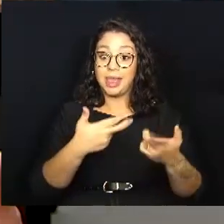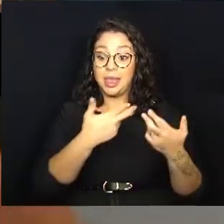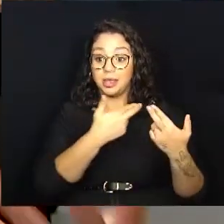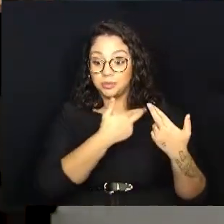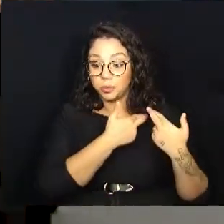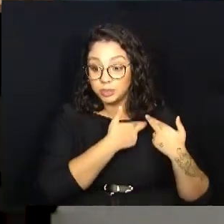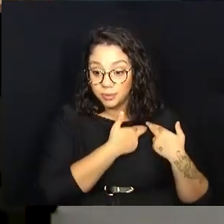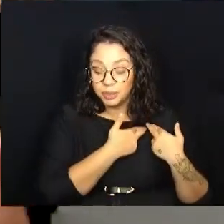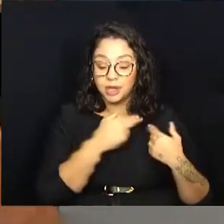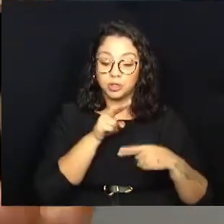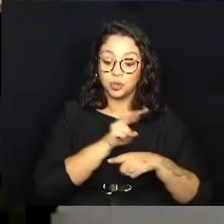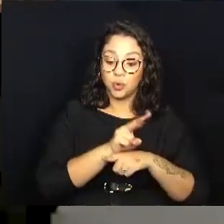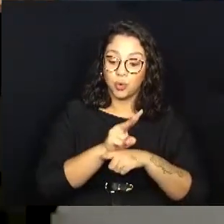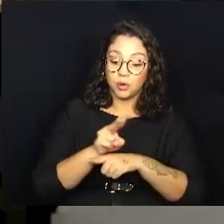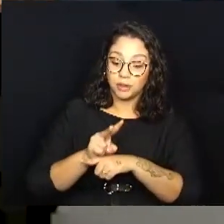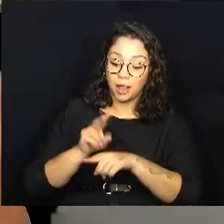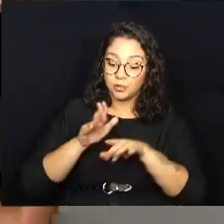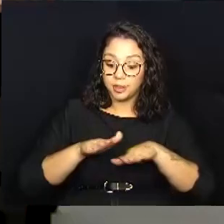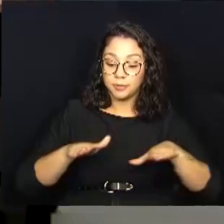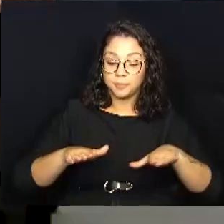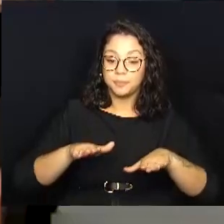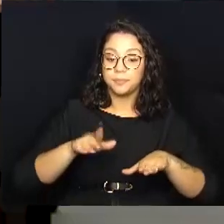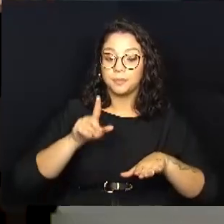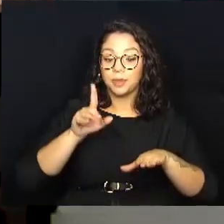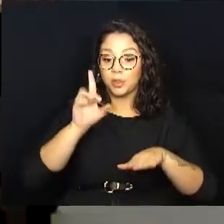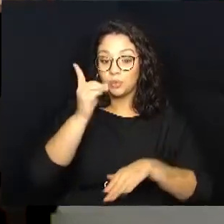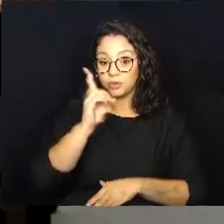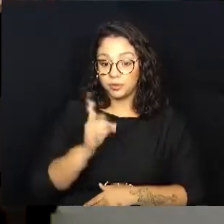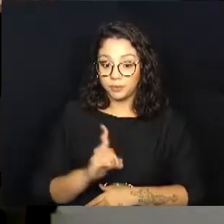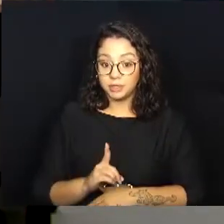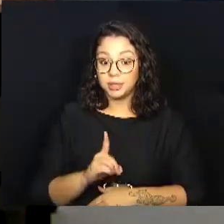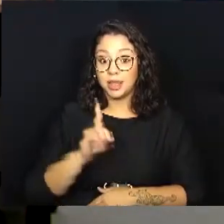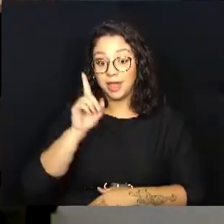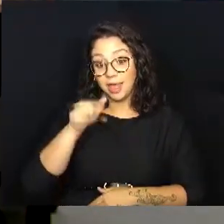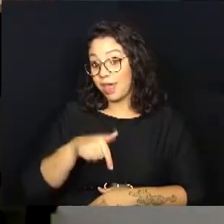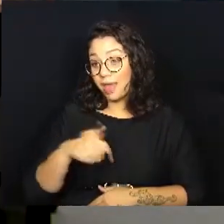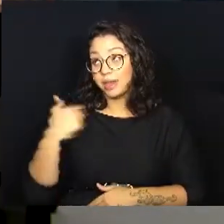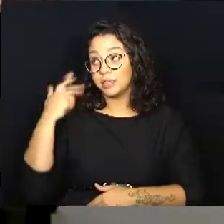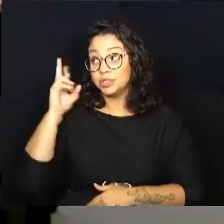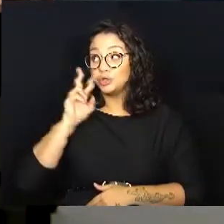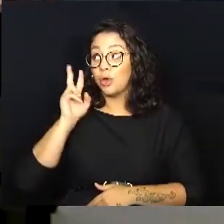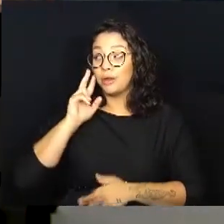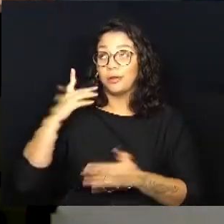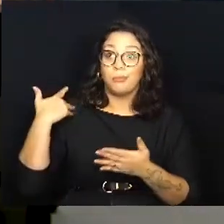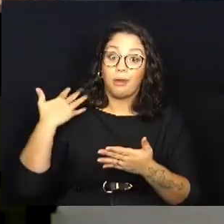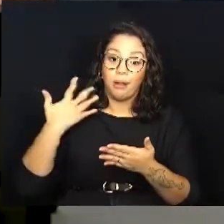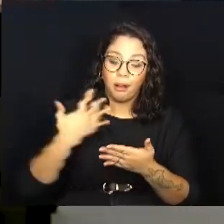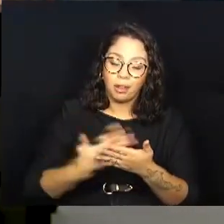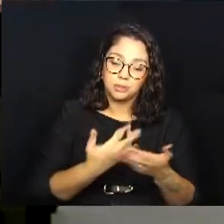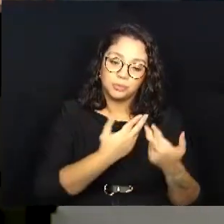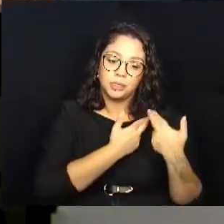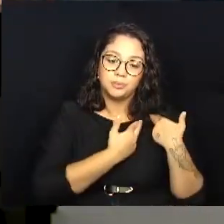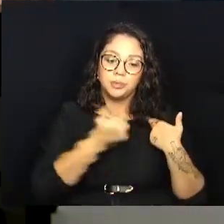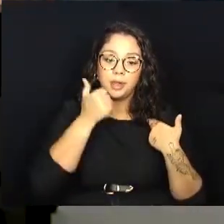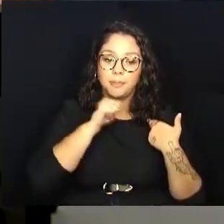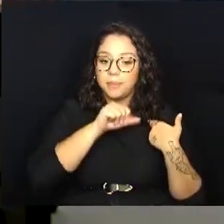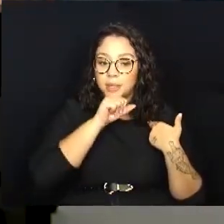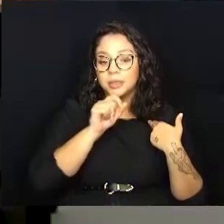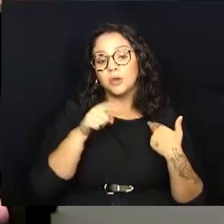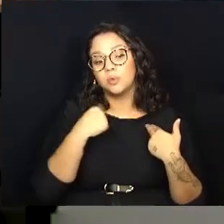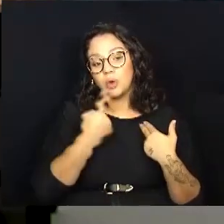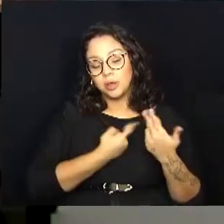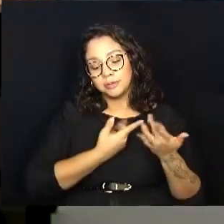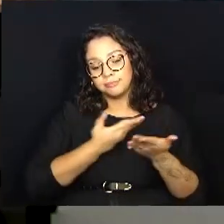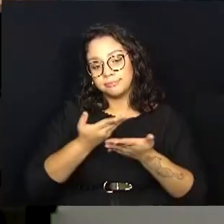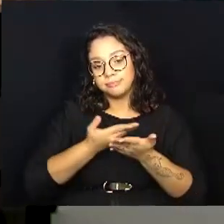medida, a responsabilidade do cuidado das crianças com deficiência acaba historicamente ficando sobre as mães, então a gente tem